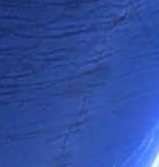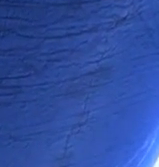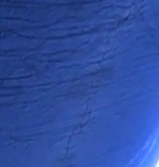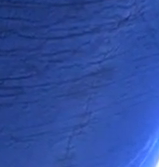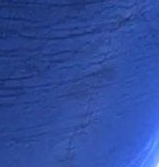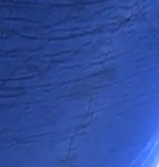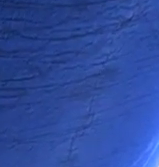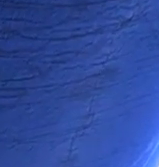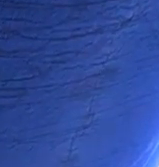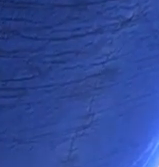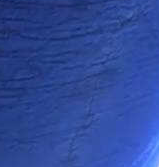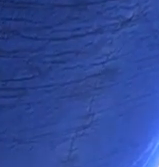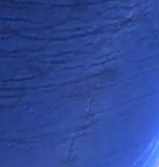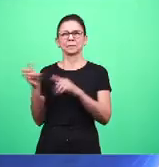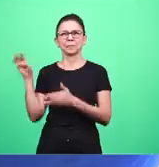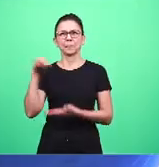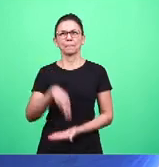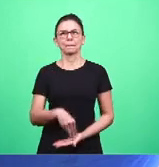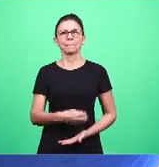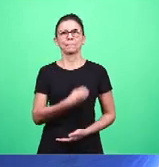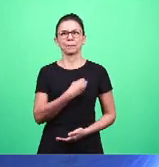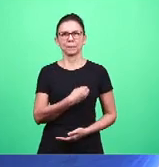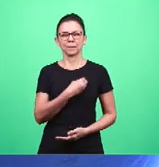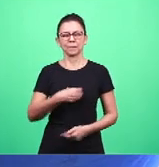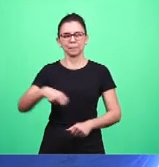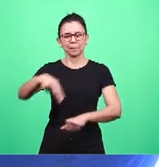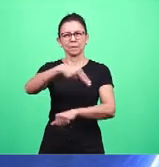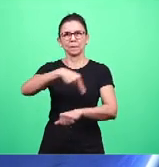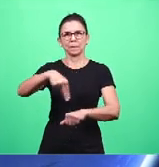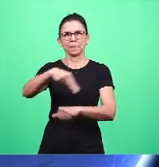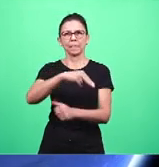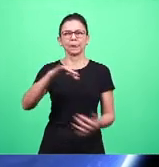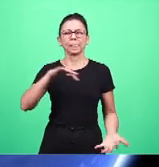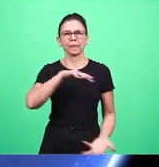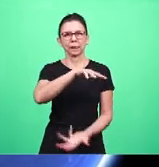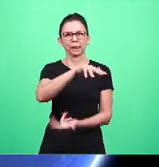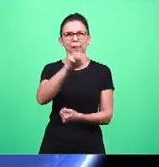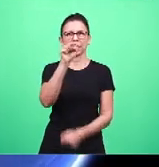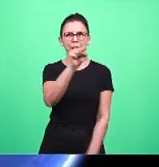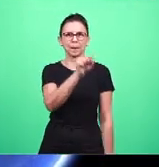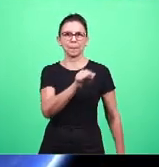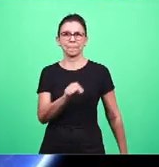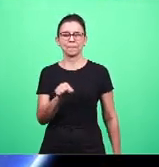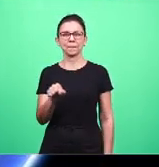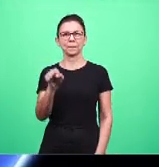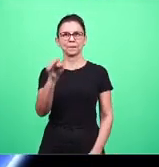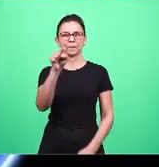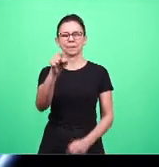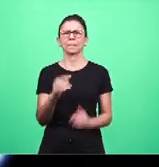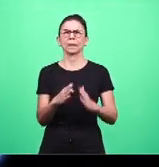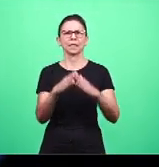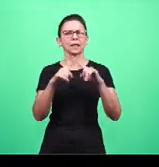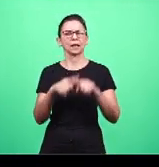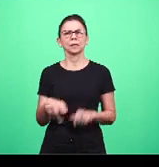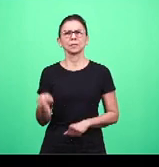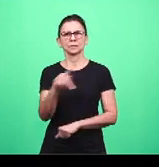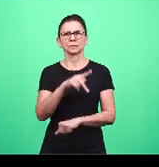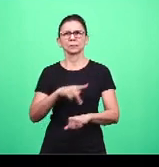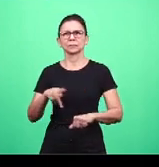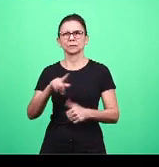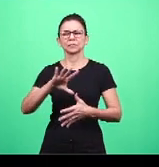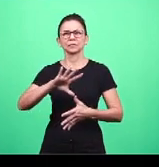A Igreja Cristã Maranata está presente em nações de todos os continentes do planeta. Igrejas de países nas